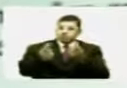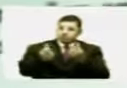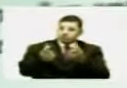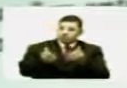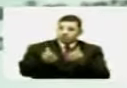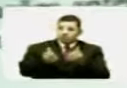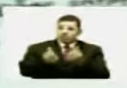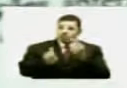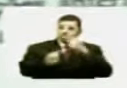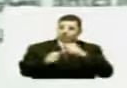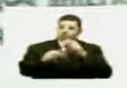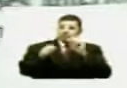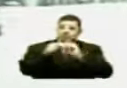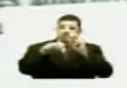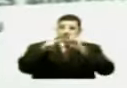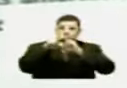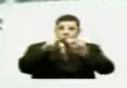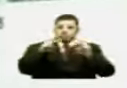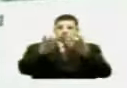600 milhões.